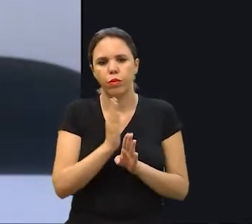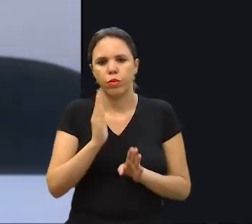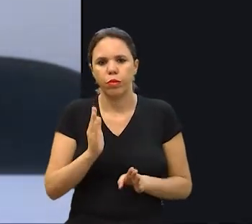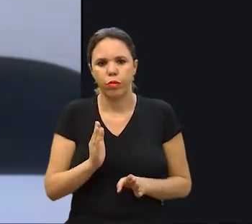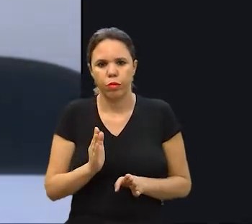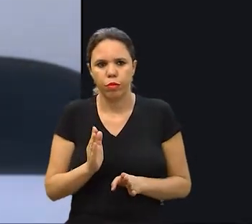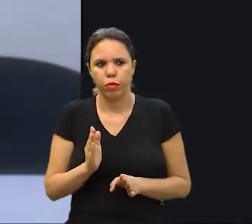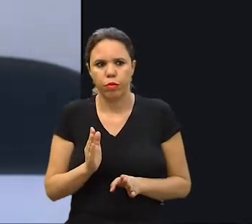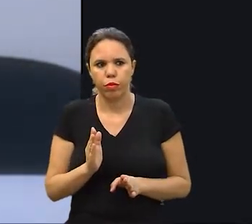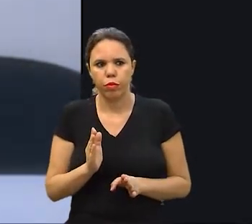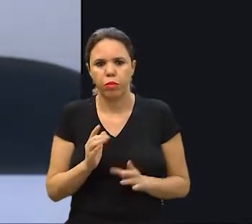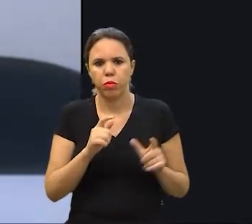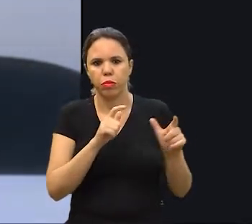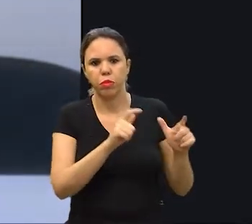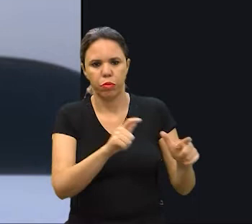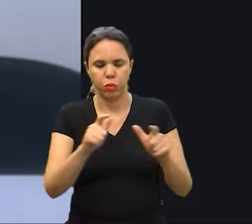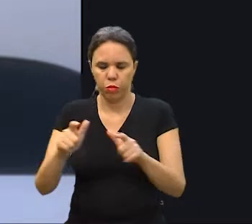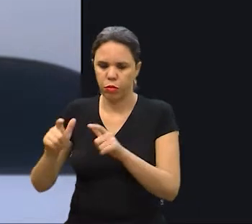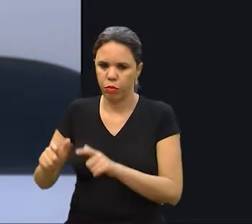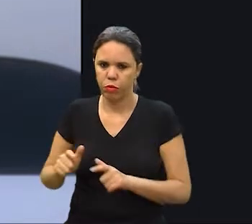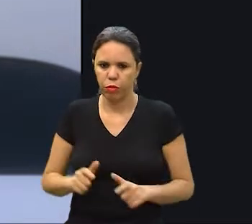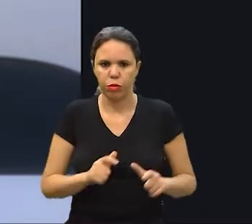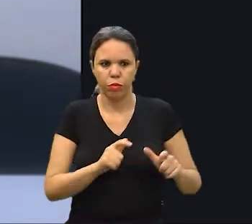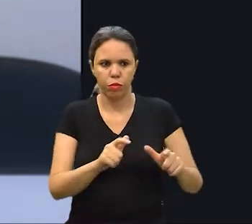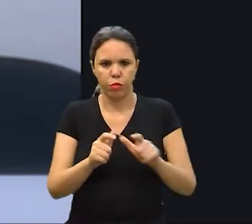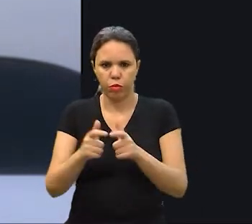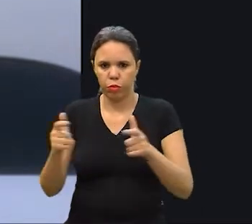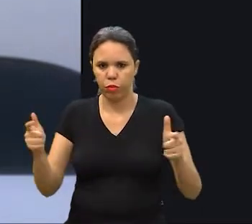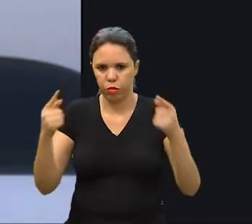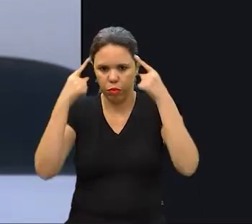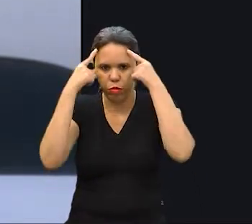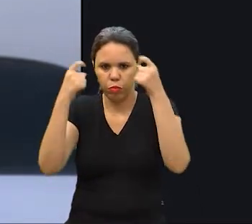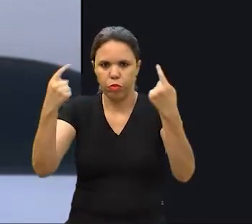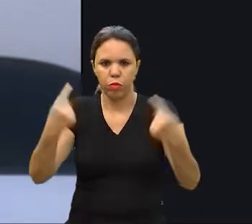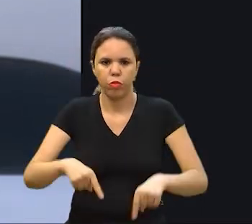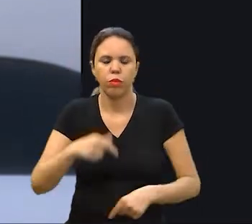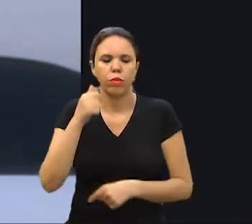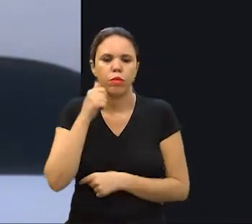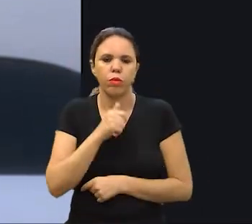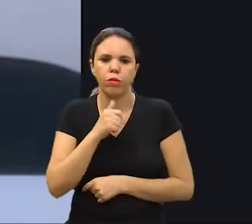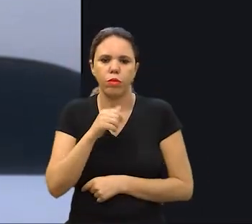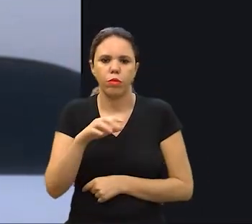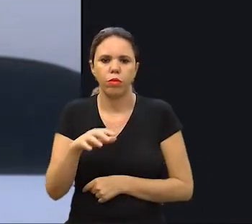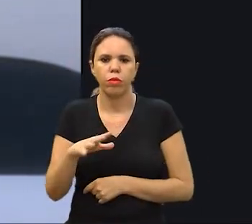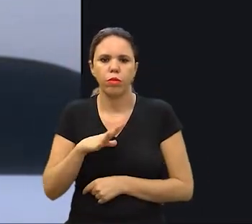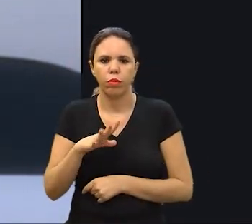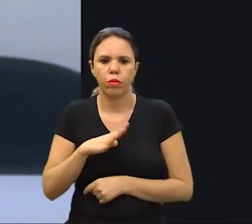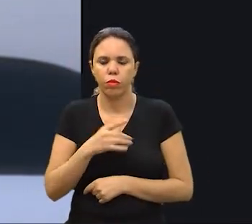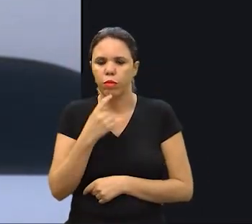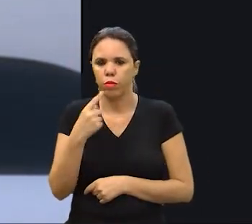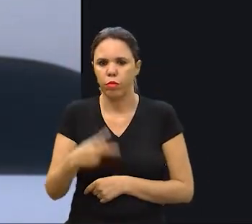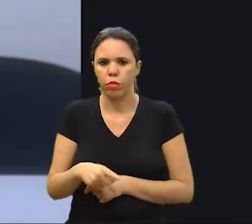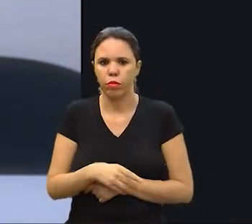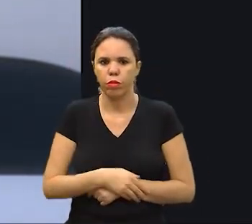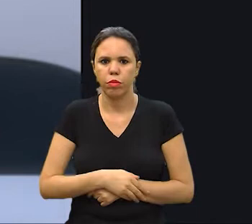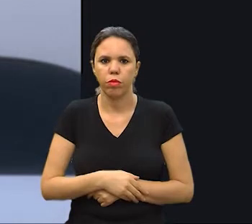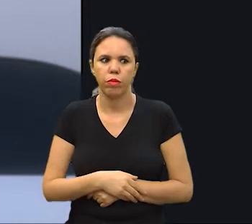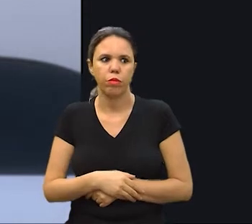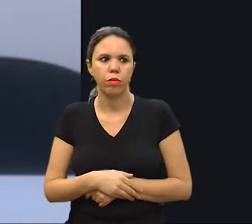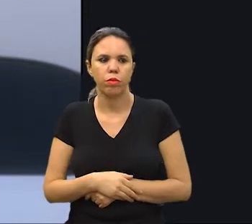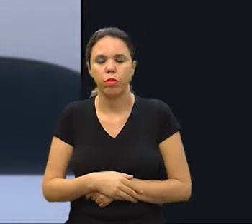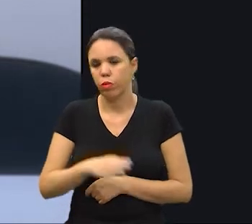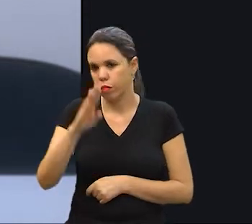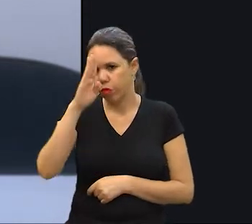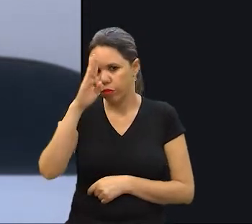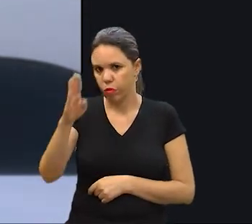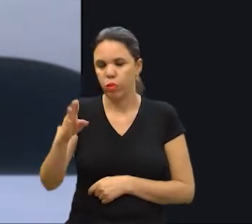mapeamento das zonas de maior violência contra a mulher na cidade de Campinas.